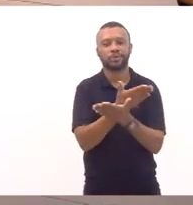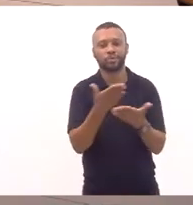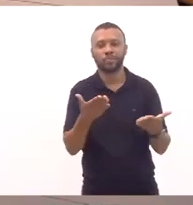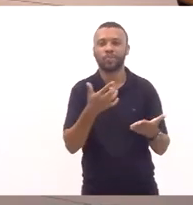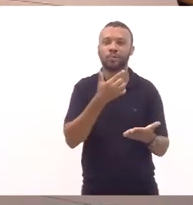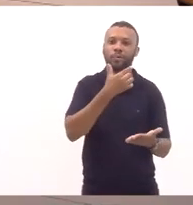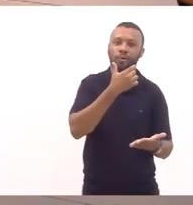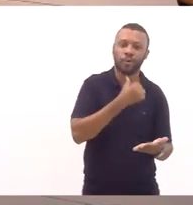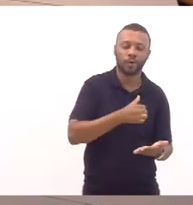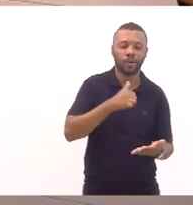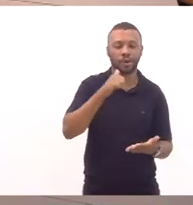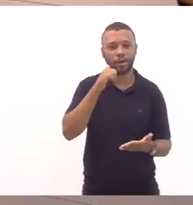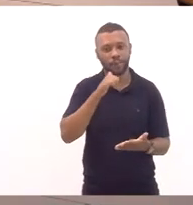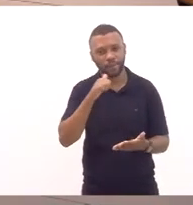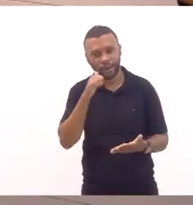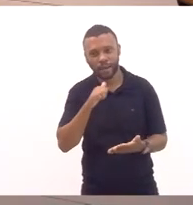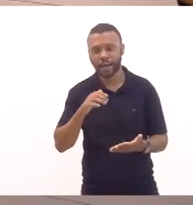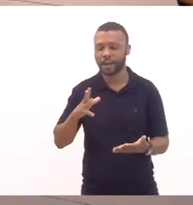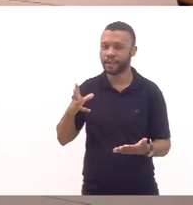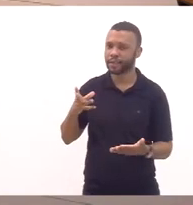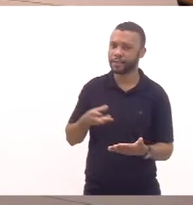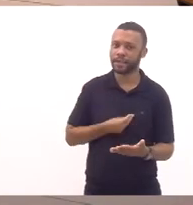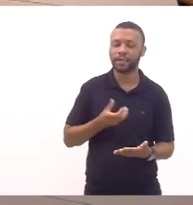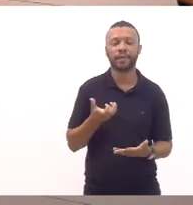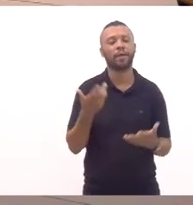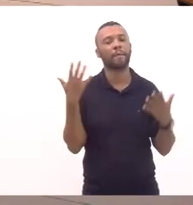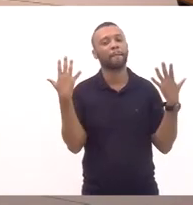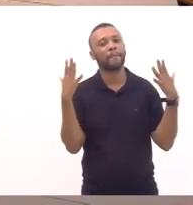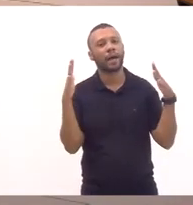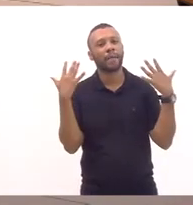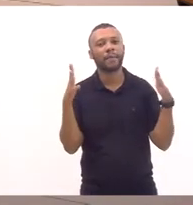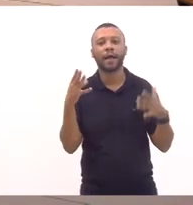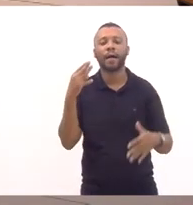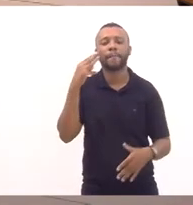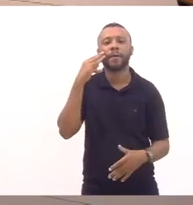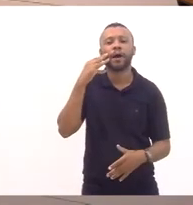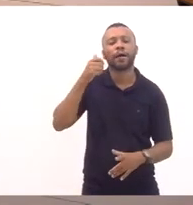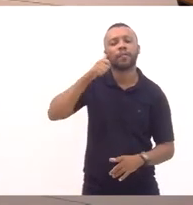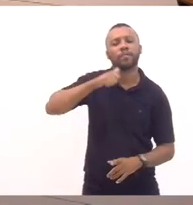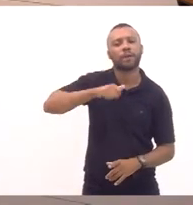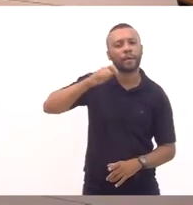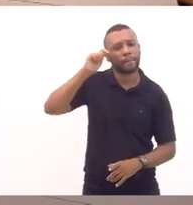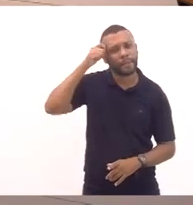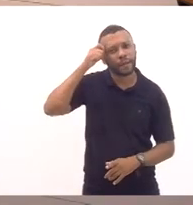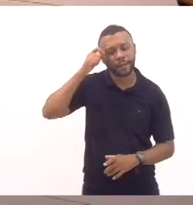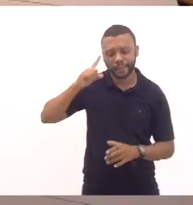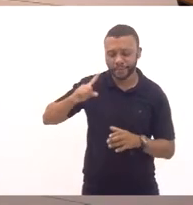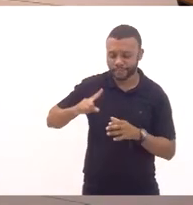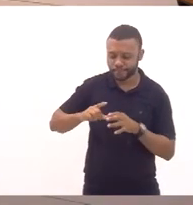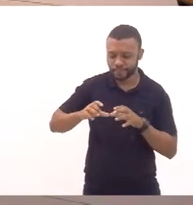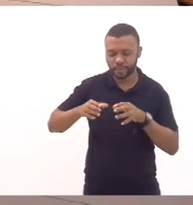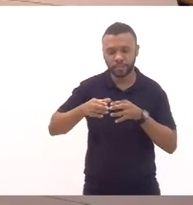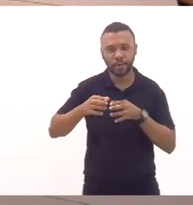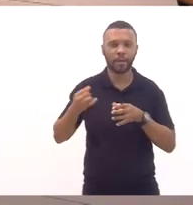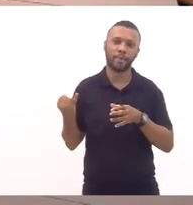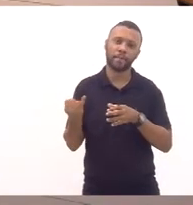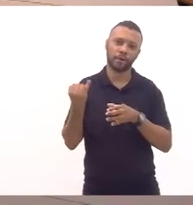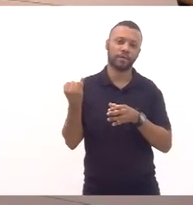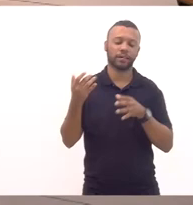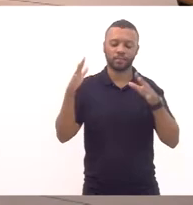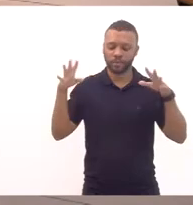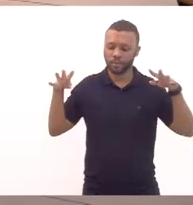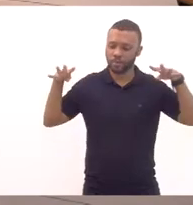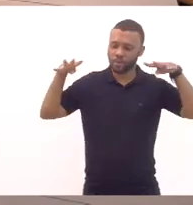É, parabenizar a Mônica Francisco, uma mulher preta à frente de uma comissão tão importante, se não a mais importante